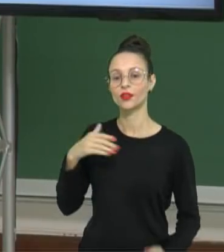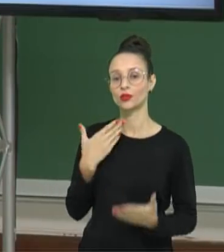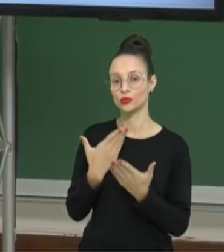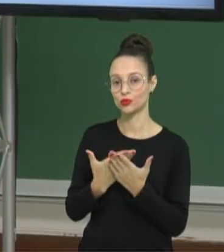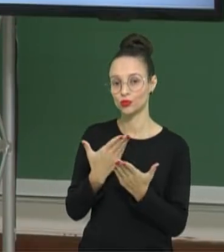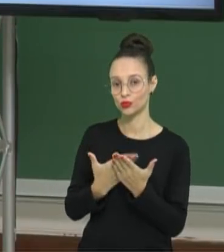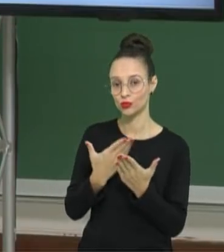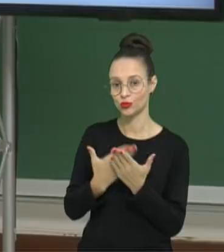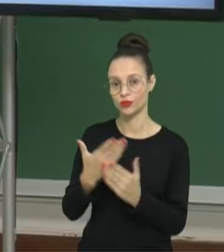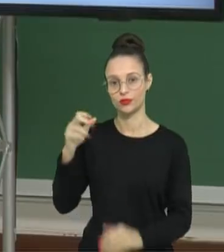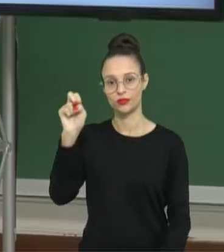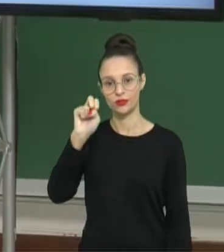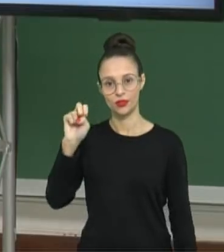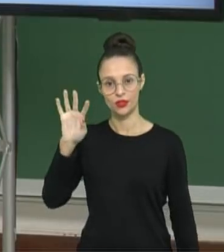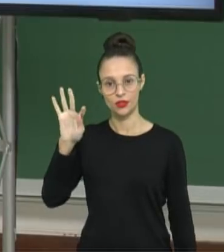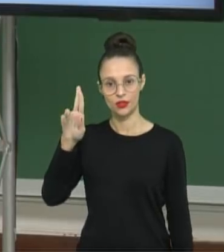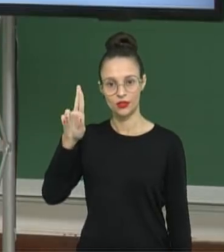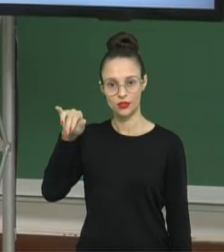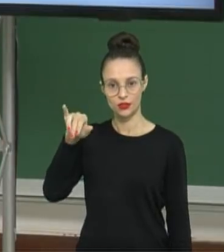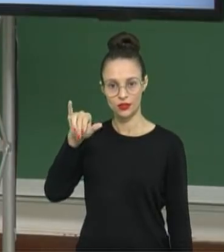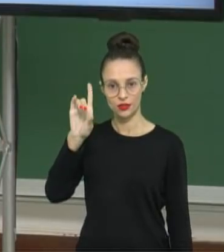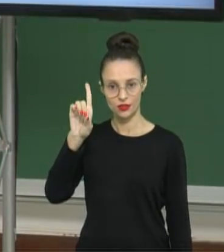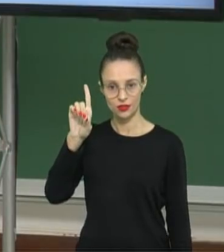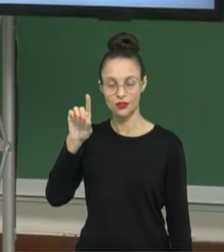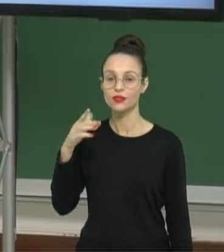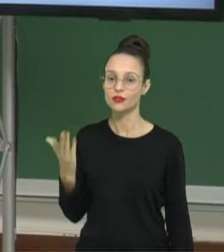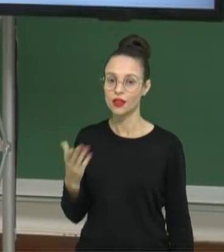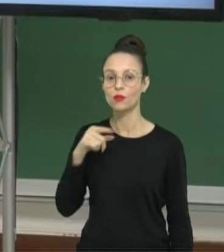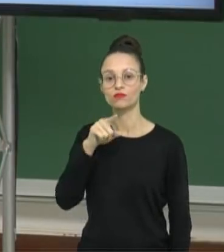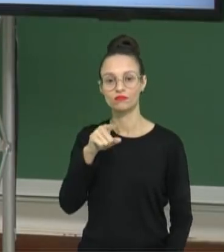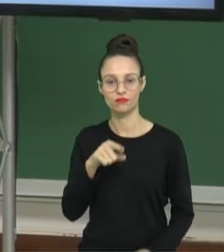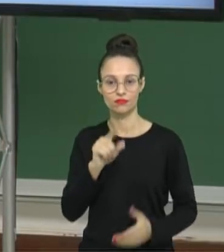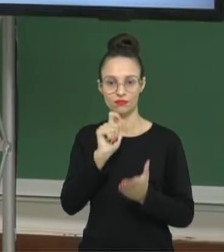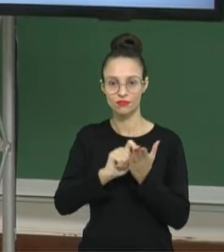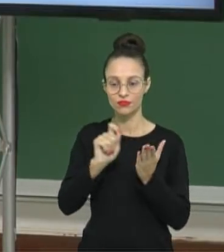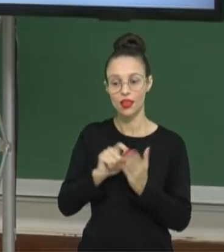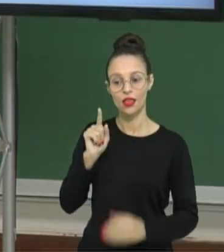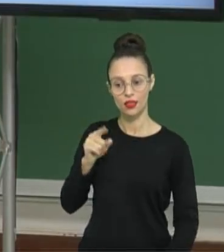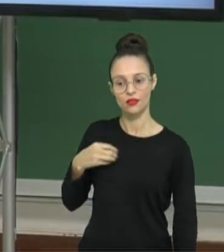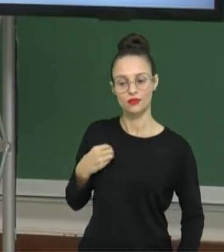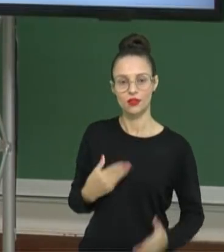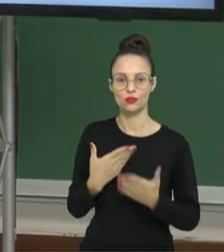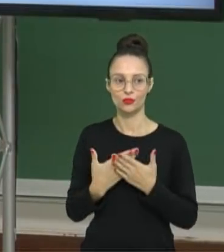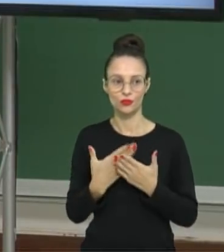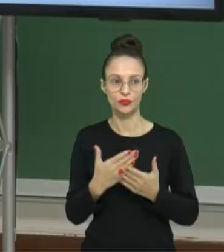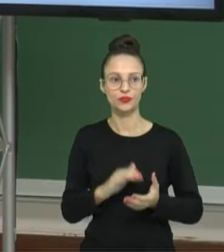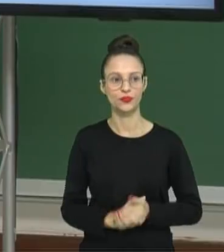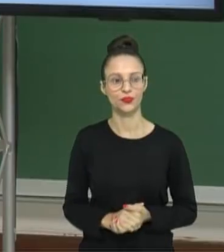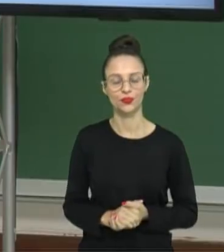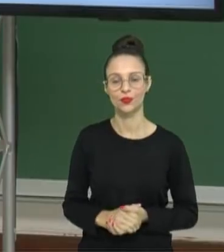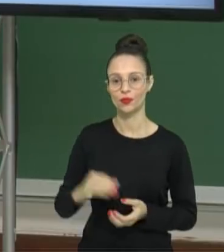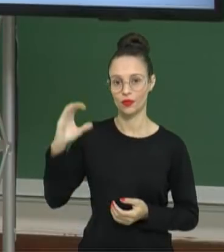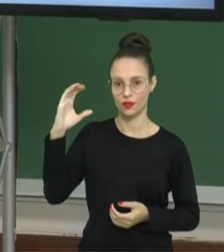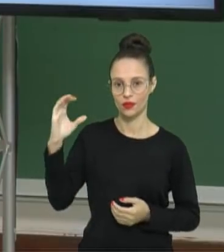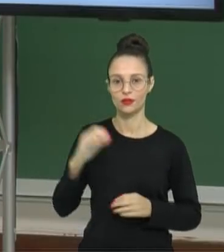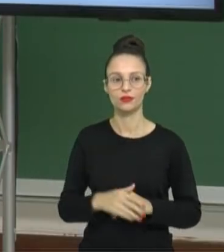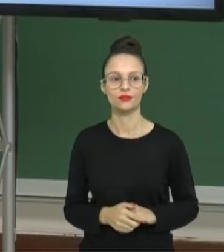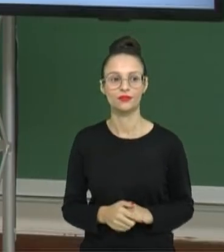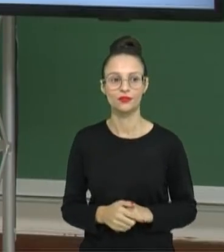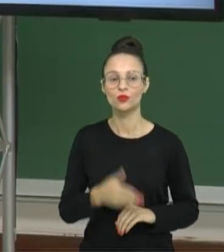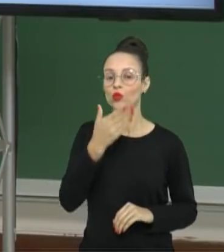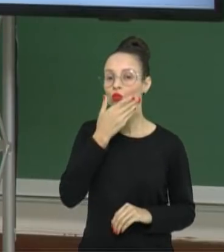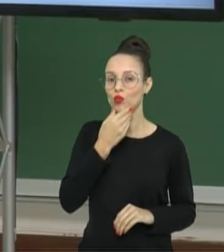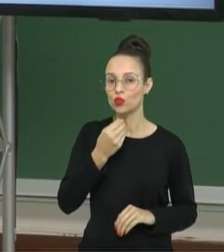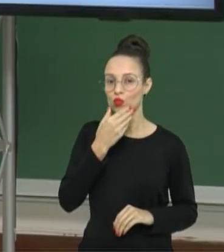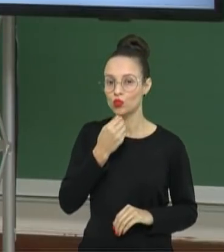estudando, study. Então você vai escrever aí, ele está estudando. E na terceira, temos um